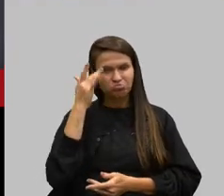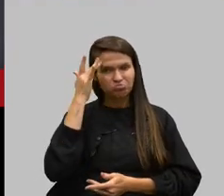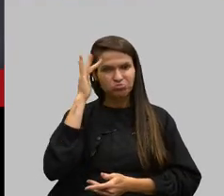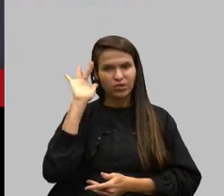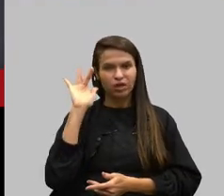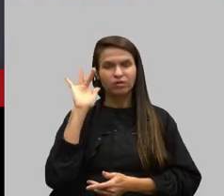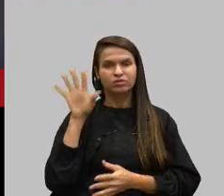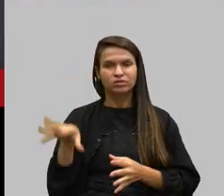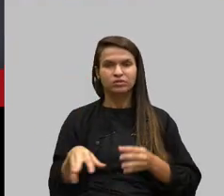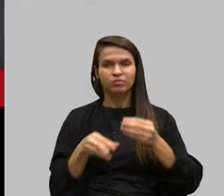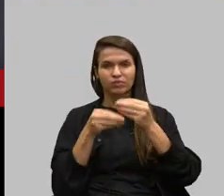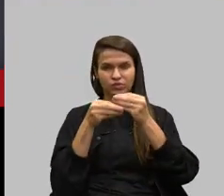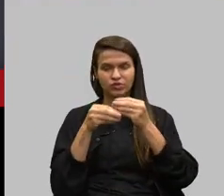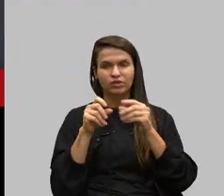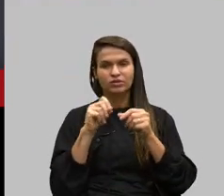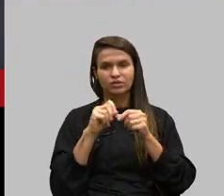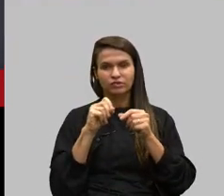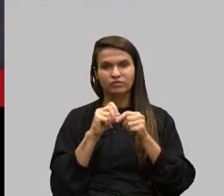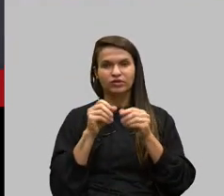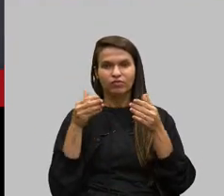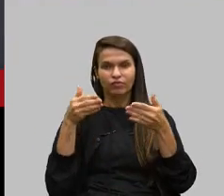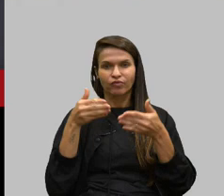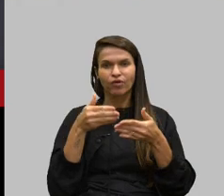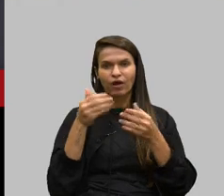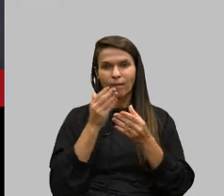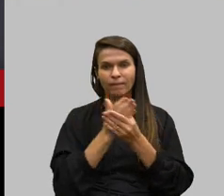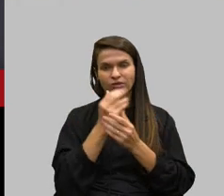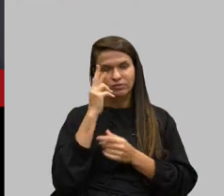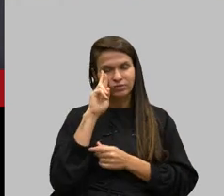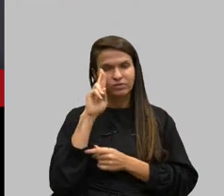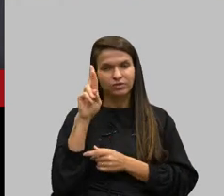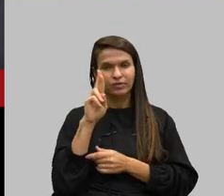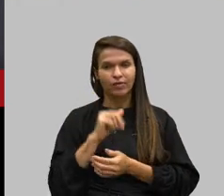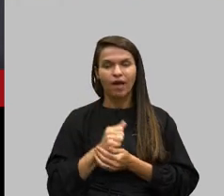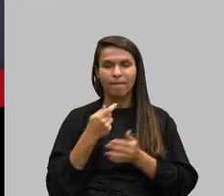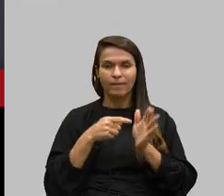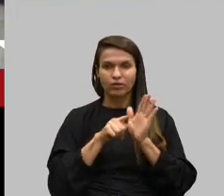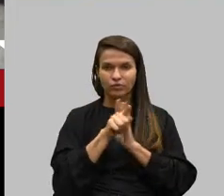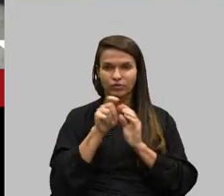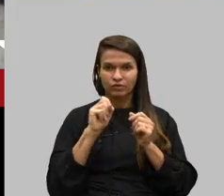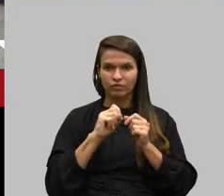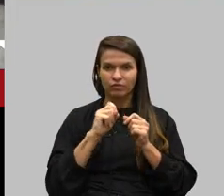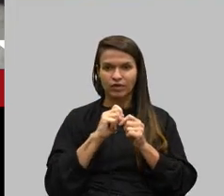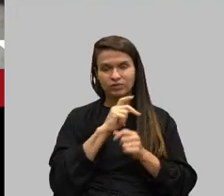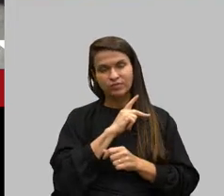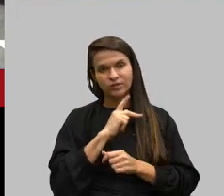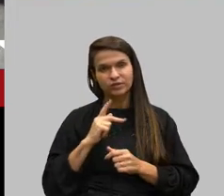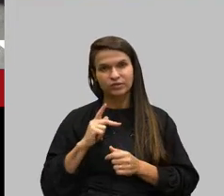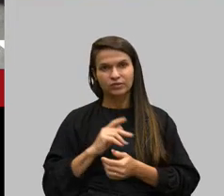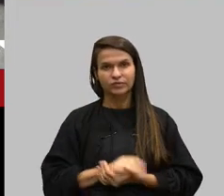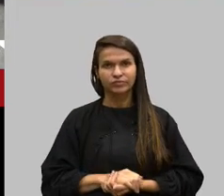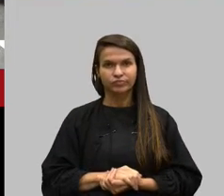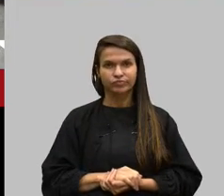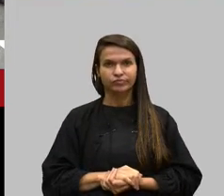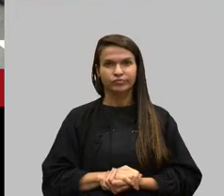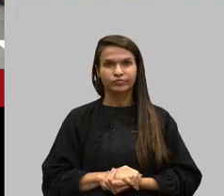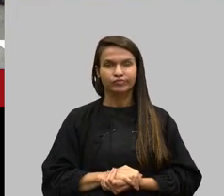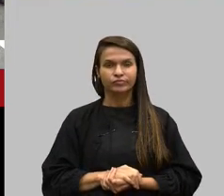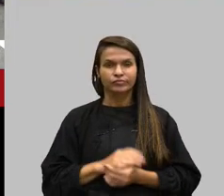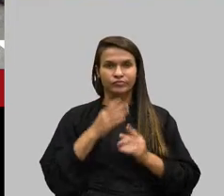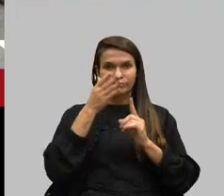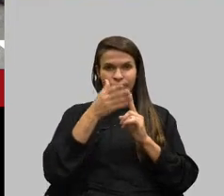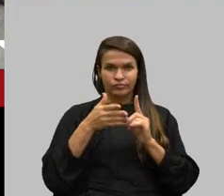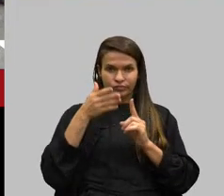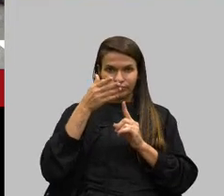atribuição tinha sido direcionada à paz do Senhor essa é a pergunta que eu faço Presidente palavra a secretário